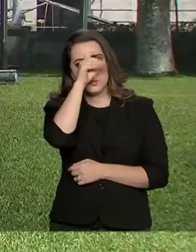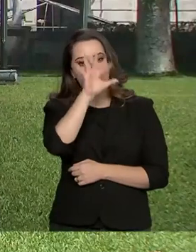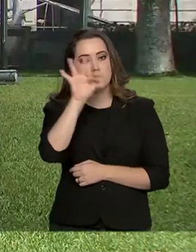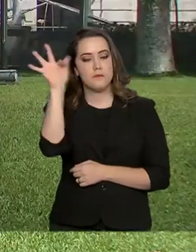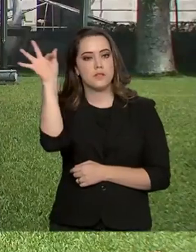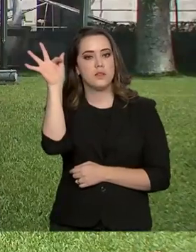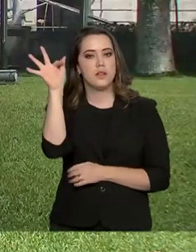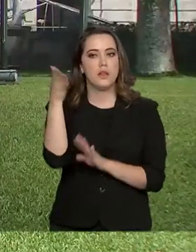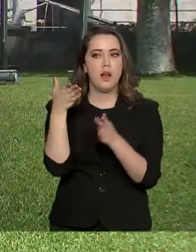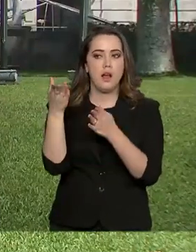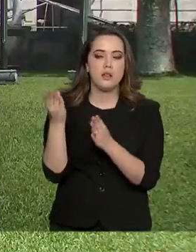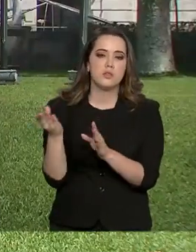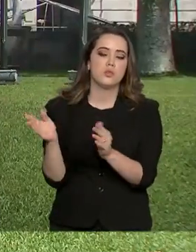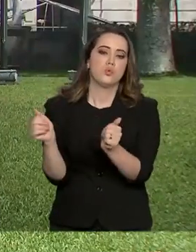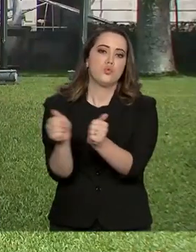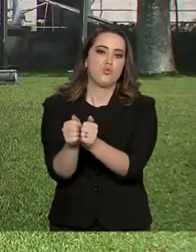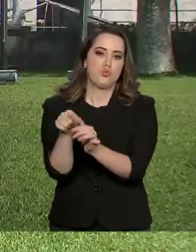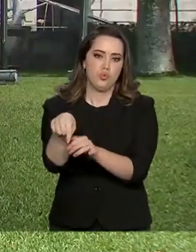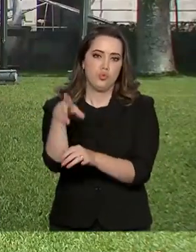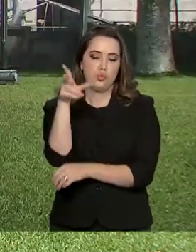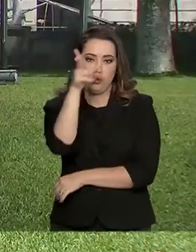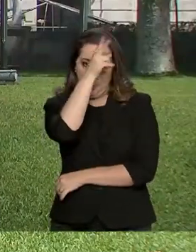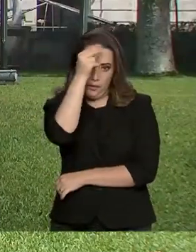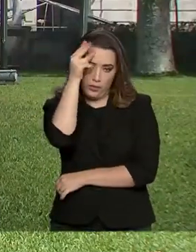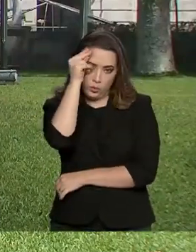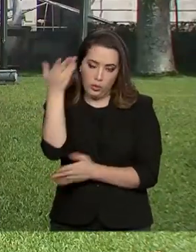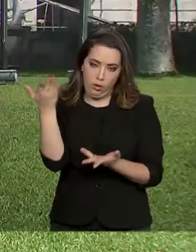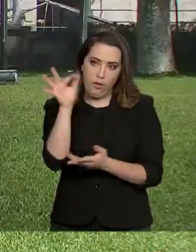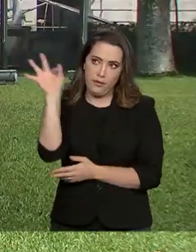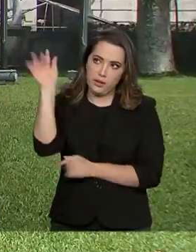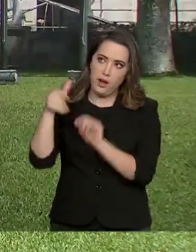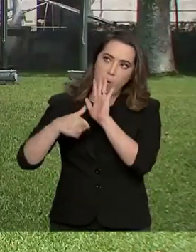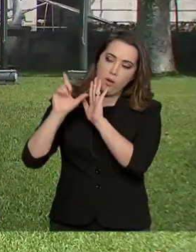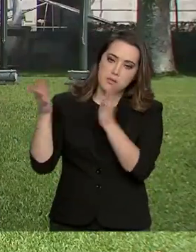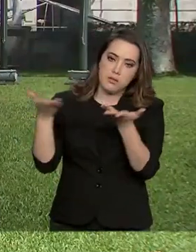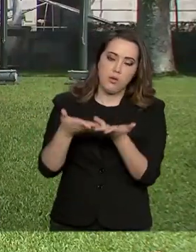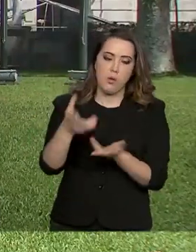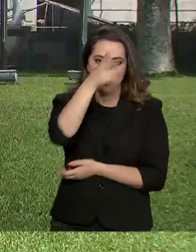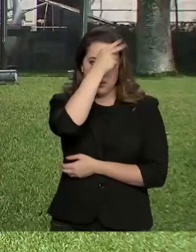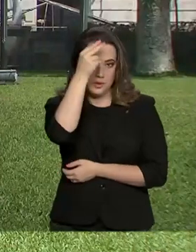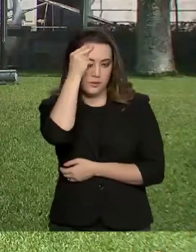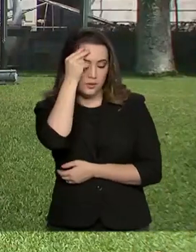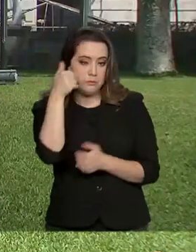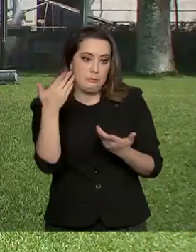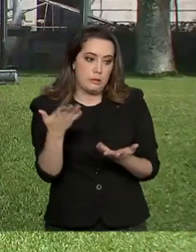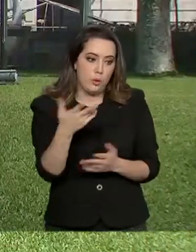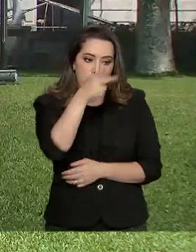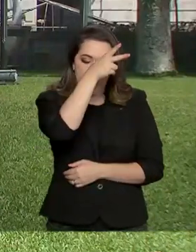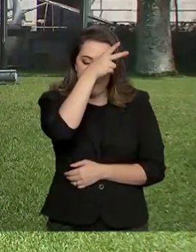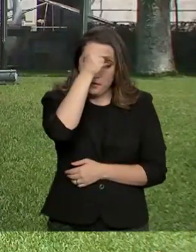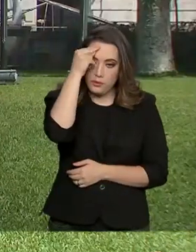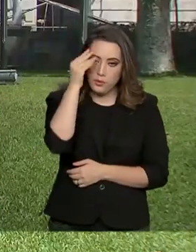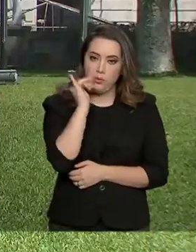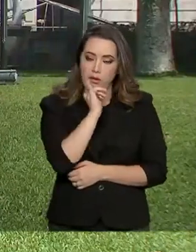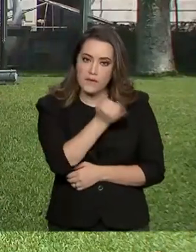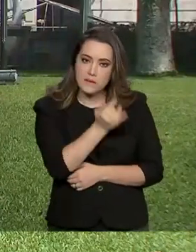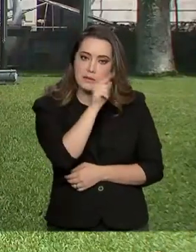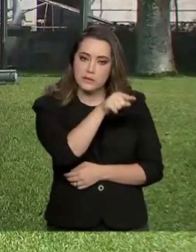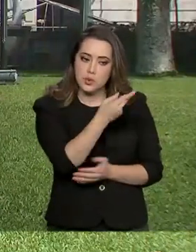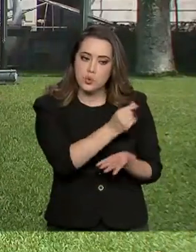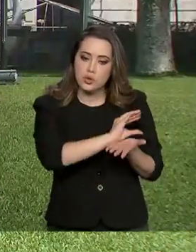entre 1994 e 2000 a prefeitura alegava que os repasses da união para a manutenção dessas unidades